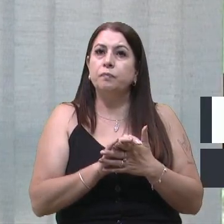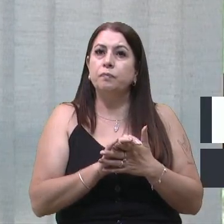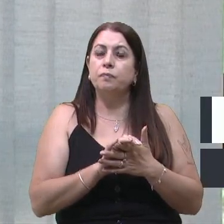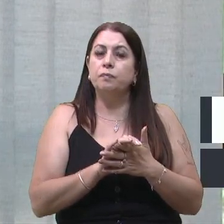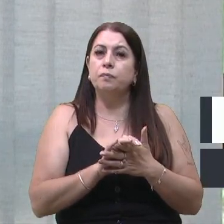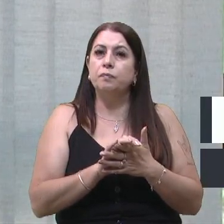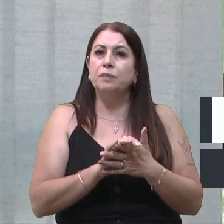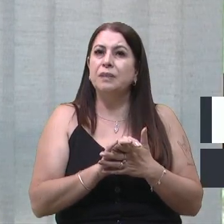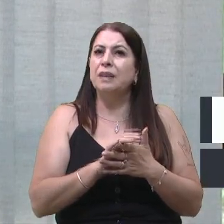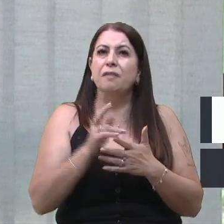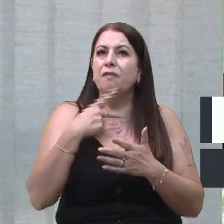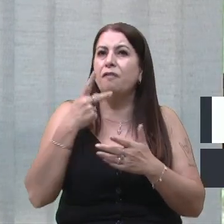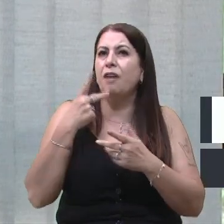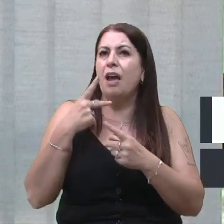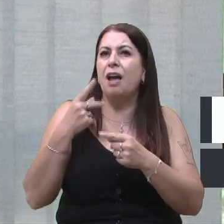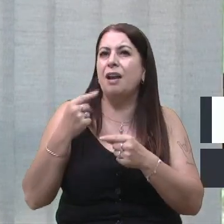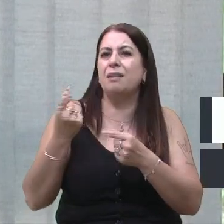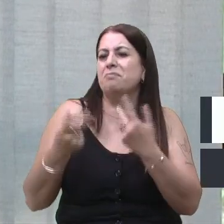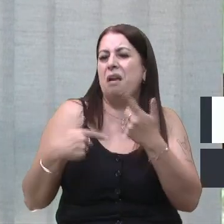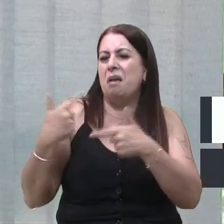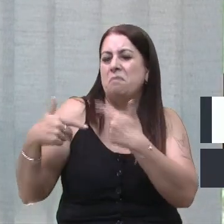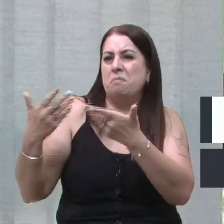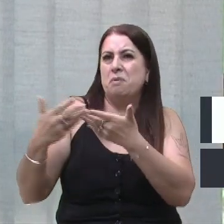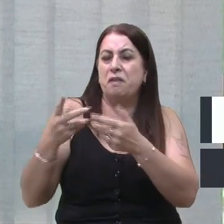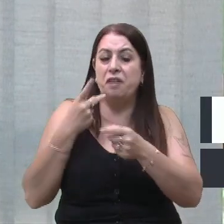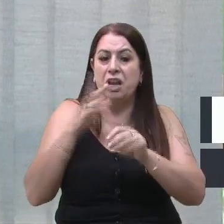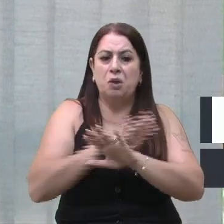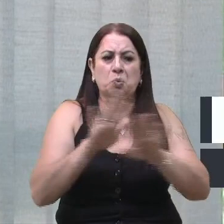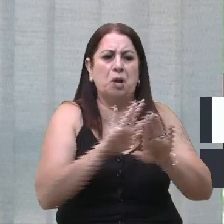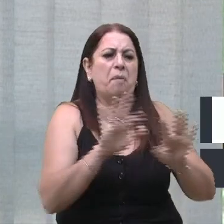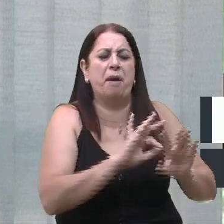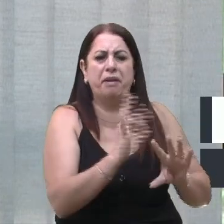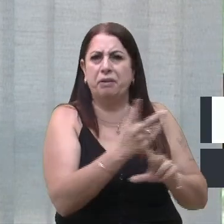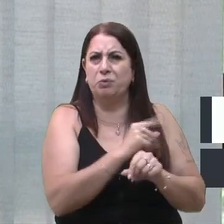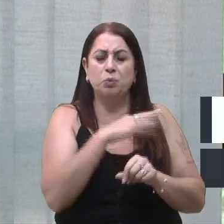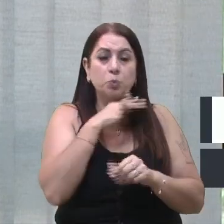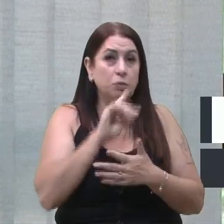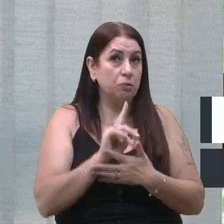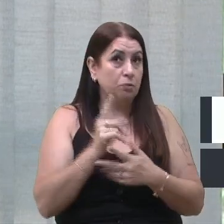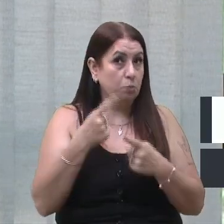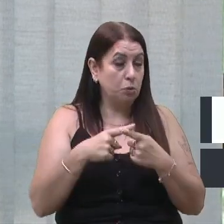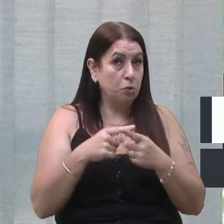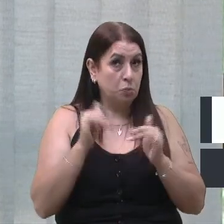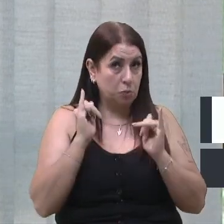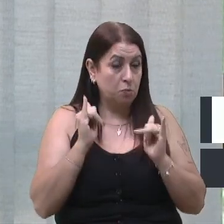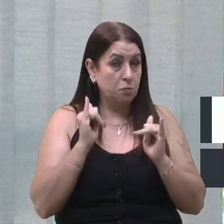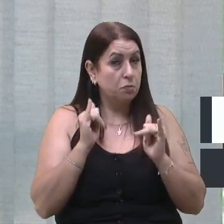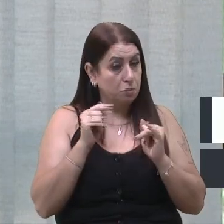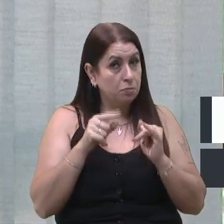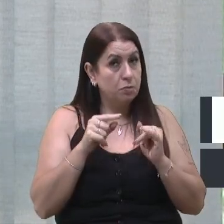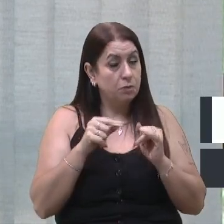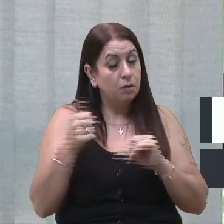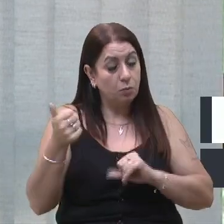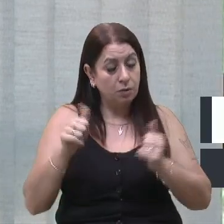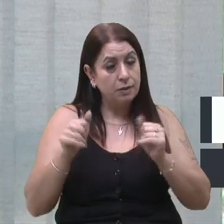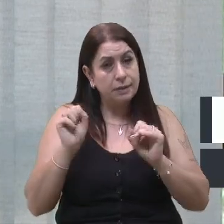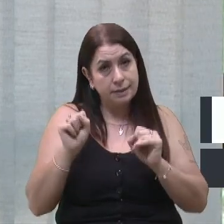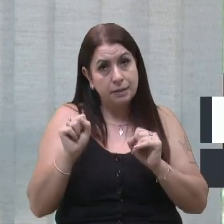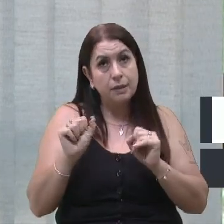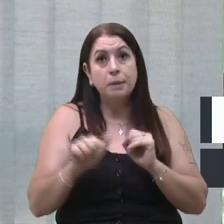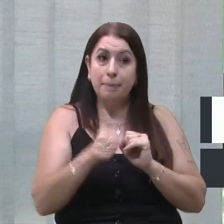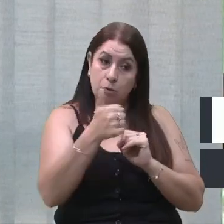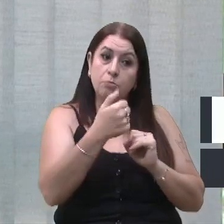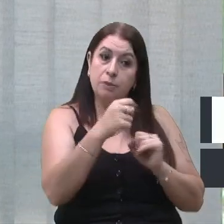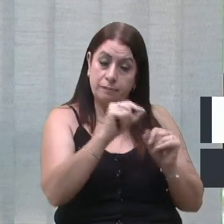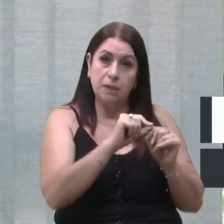nem demagogia e nem dizer que tudo é terra arrasada, que tudo é ruim, porque o transporte público ele é prestado com qualidade, sim. Melhorias têm que ser